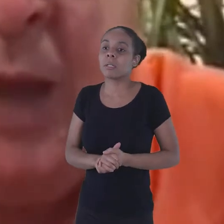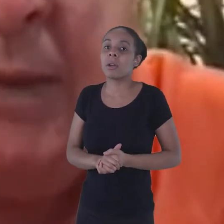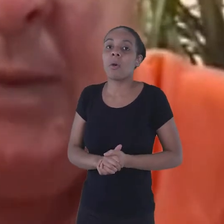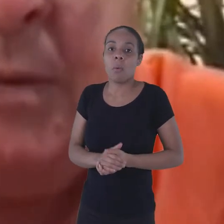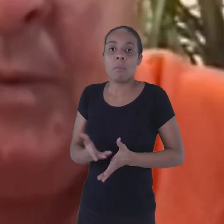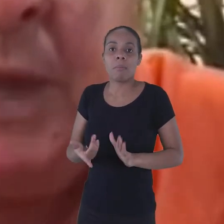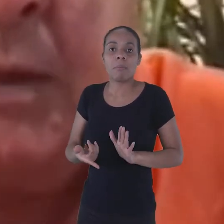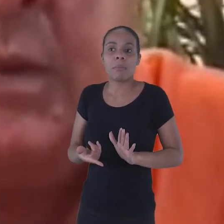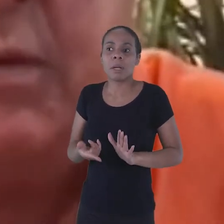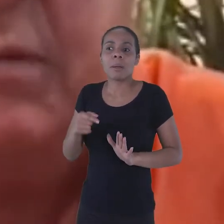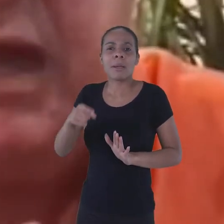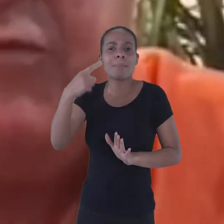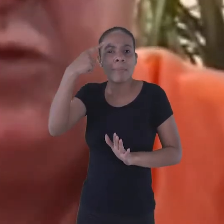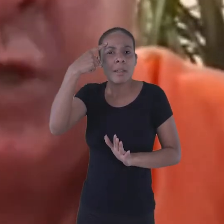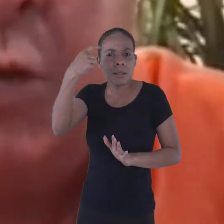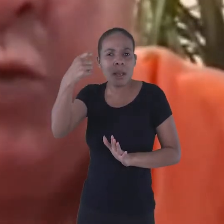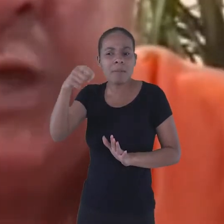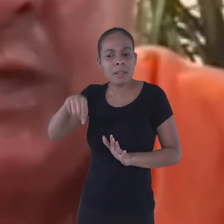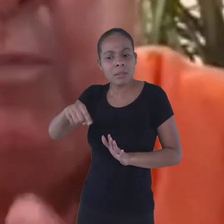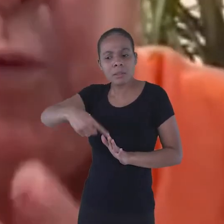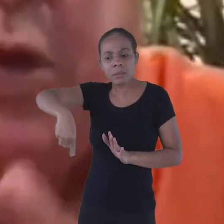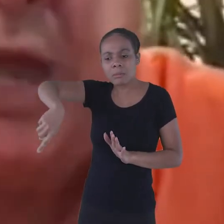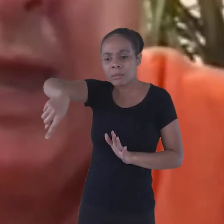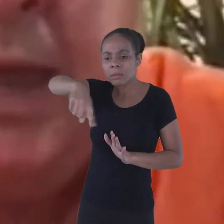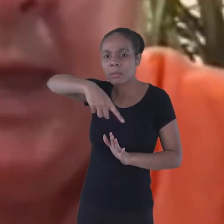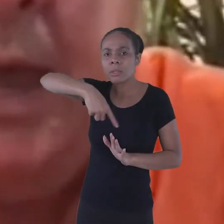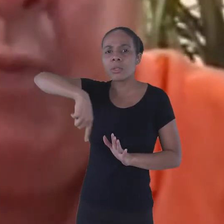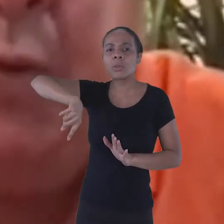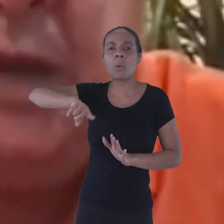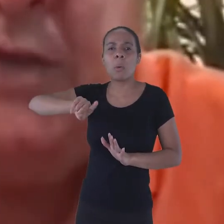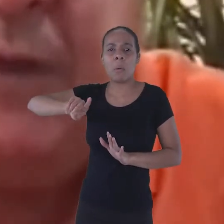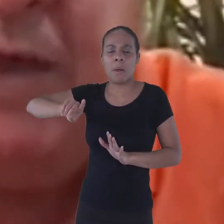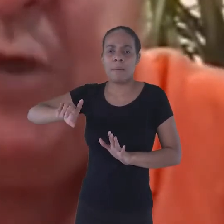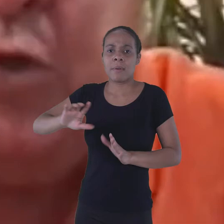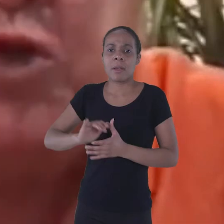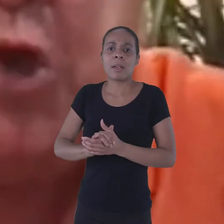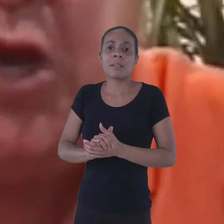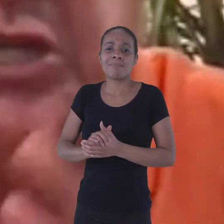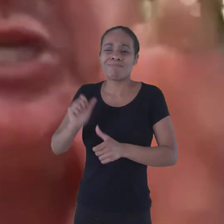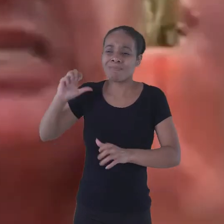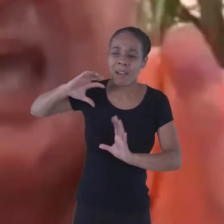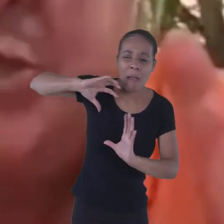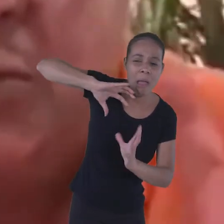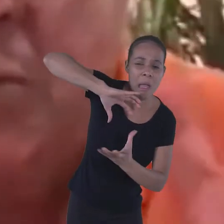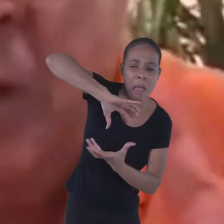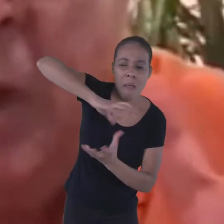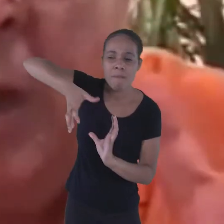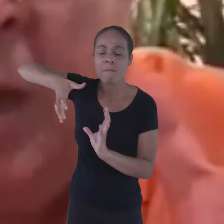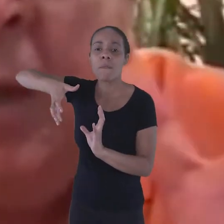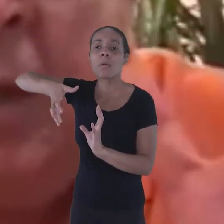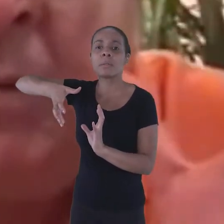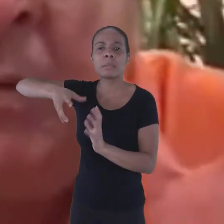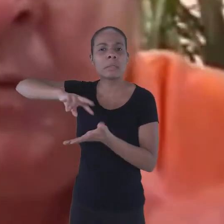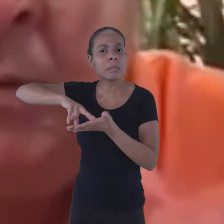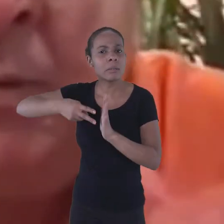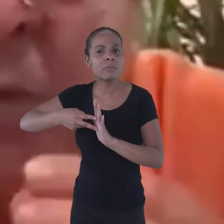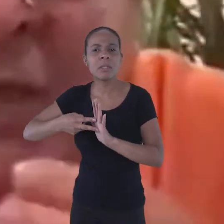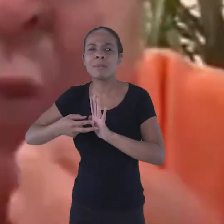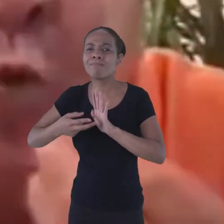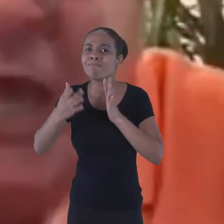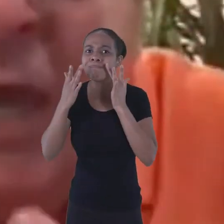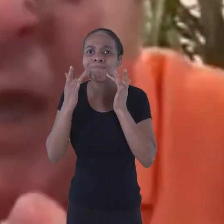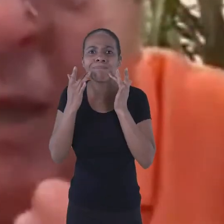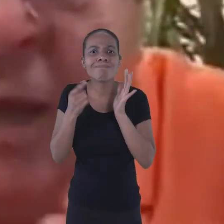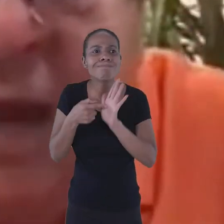fundamental na Revolução Russa. E por quê? Porque eles falavam que o choque estético não tinha